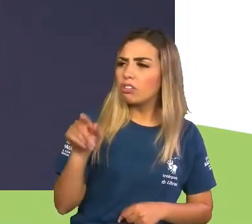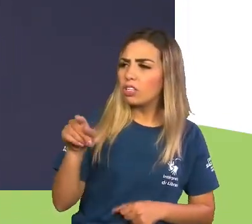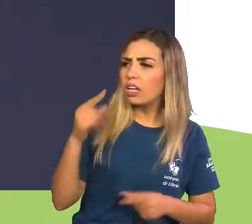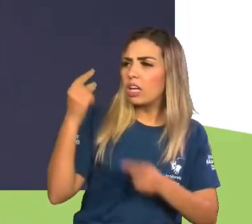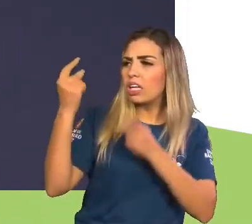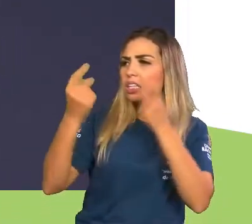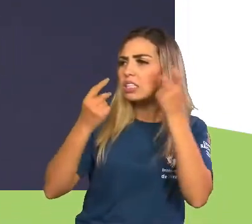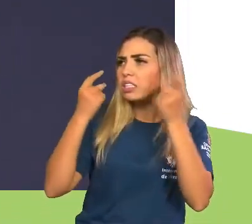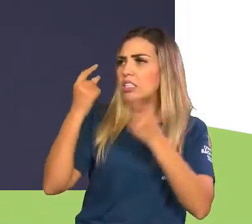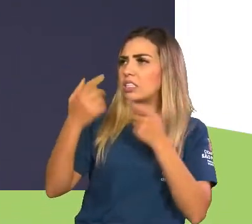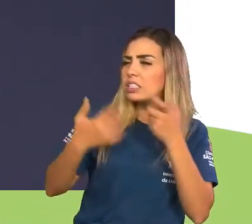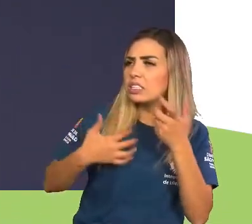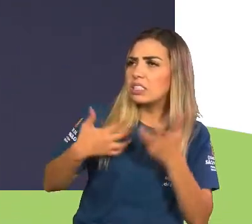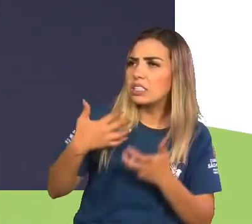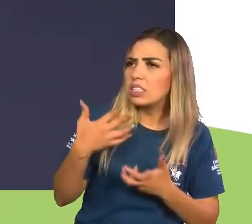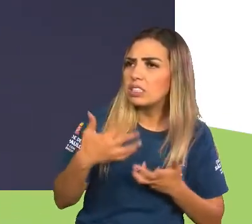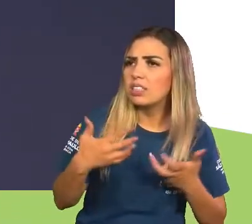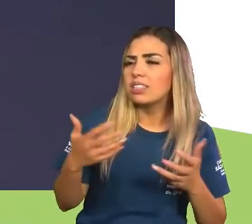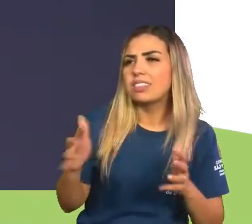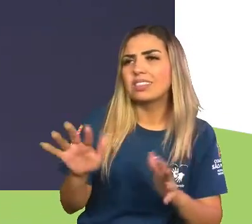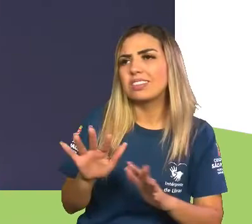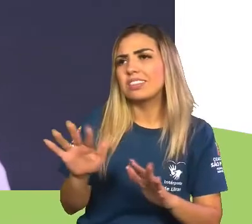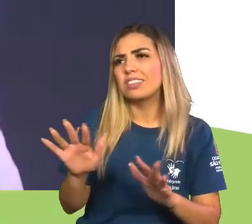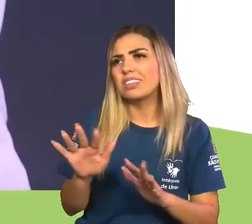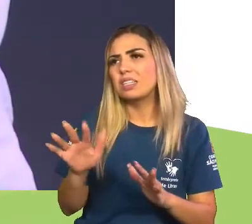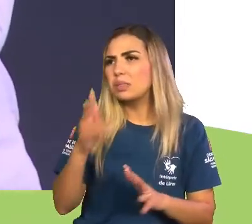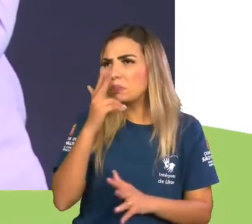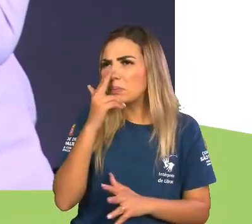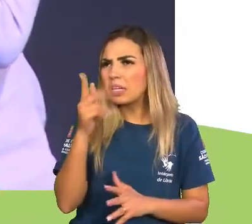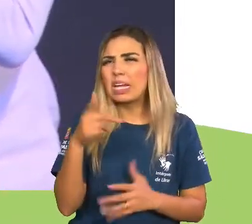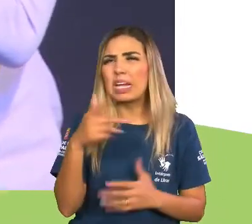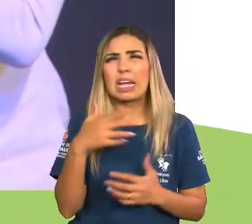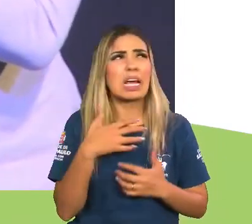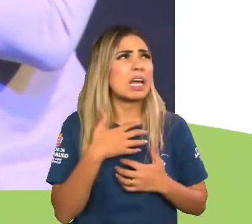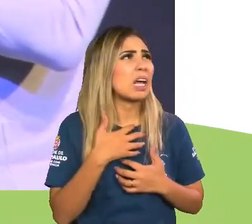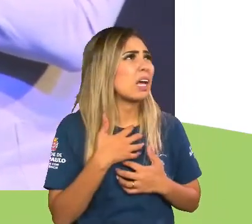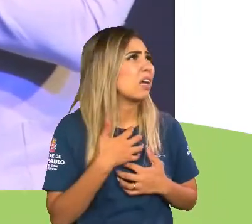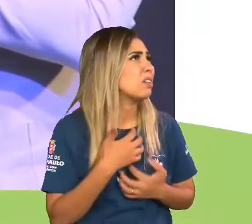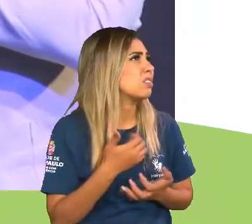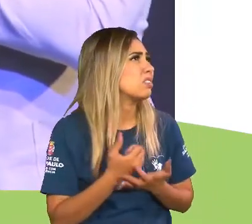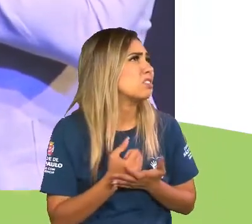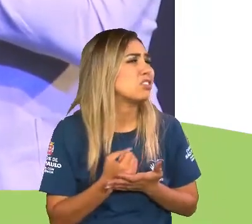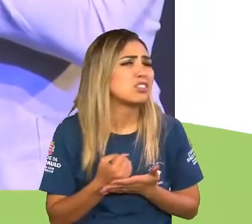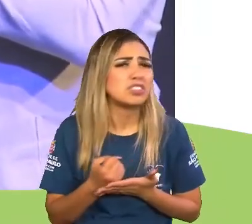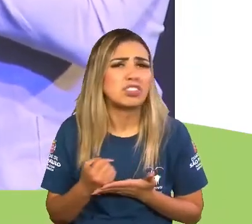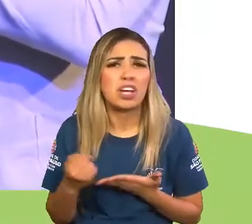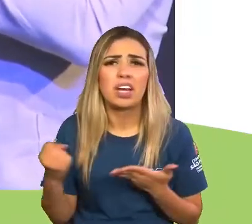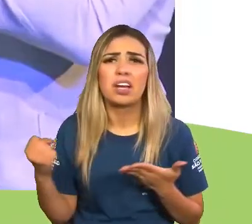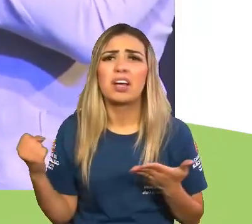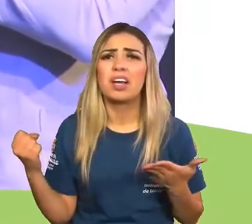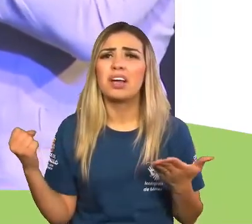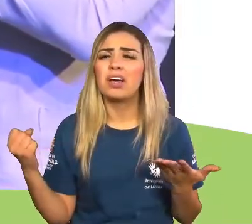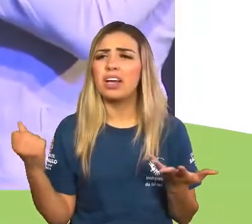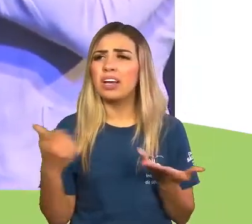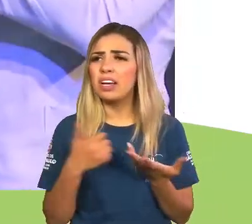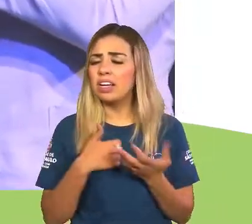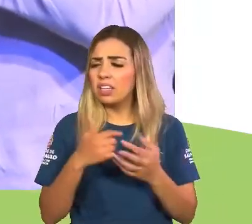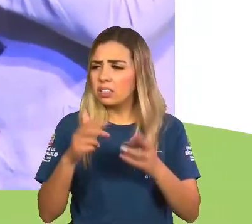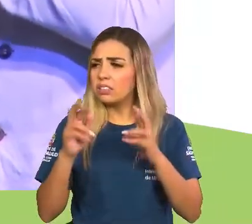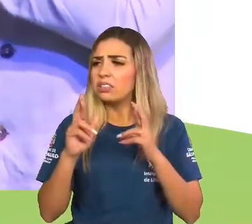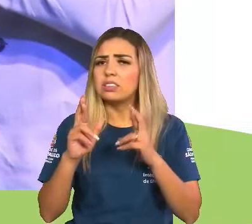desespera, sinto que já era tudo que me